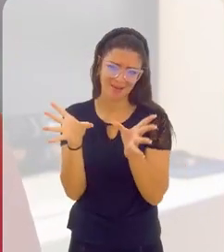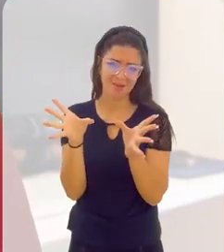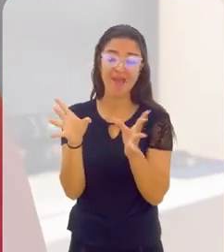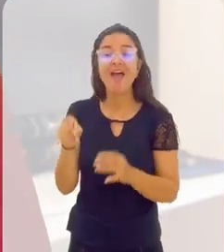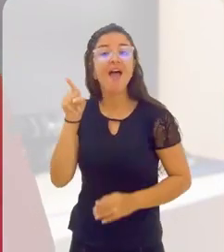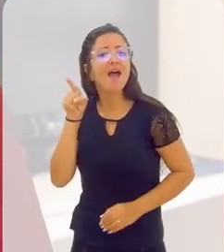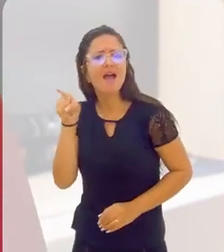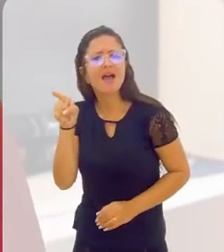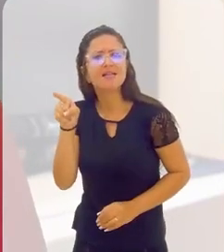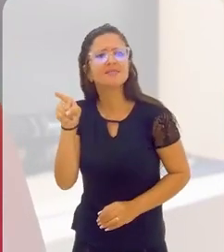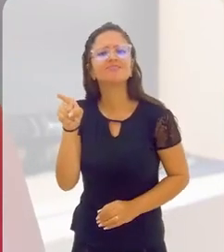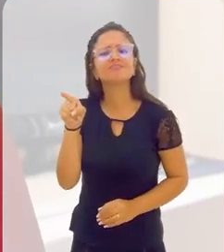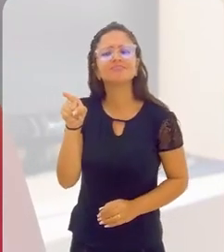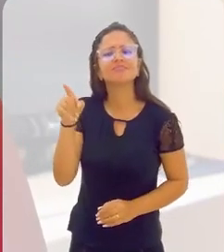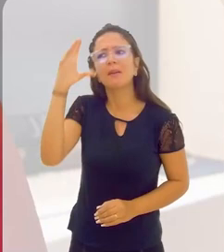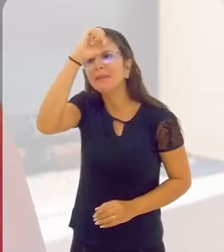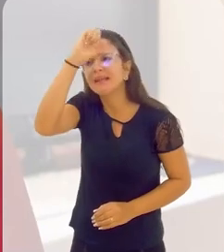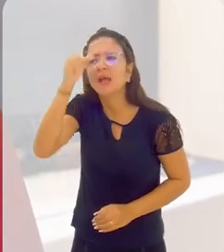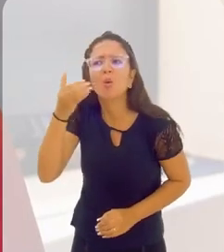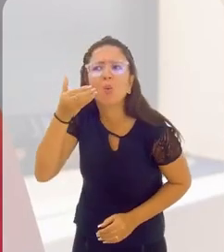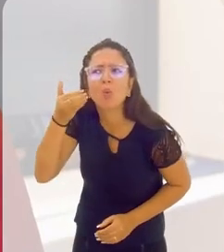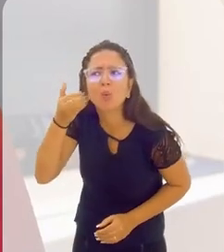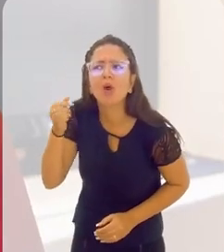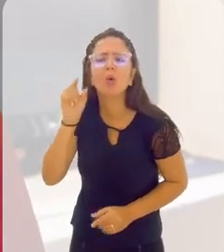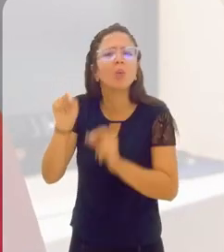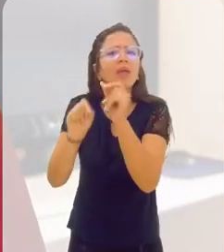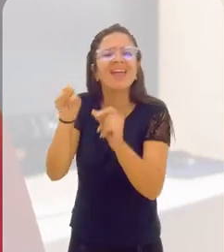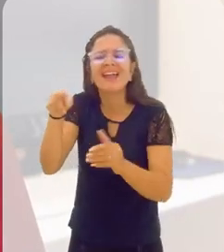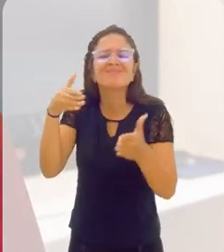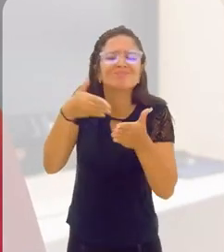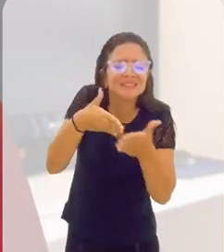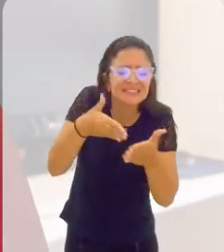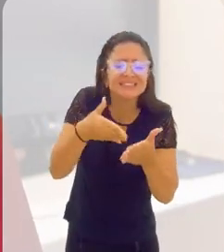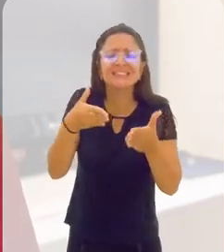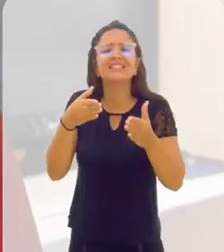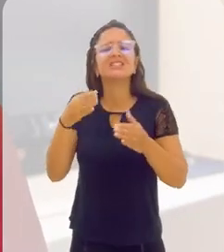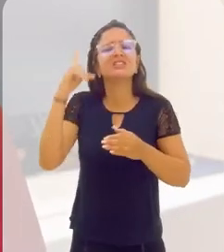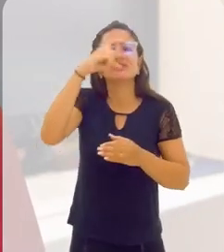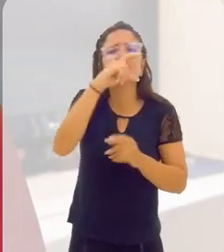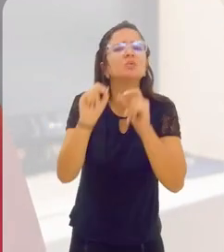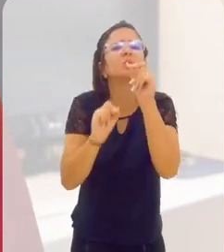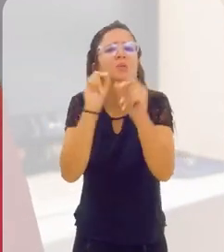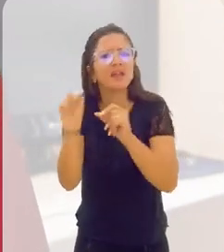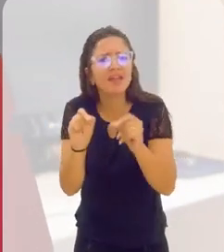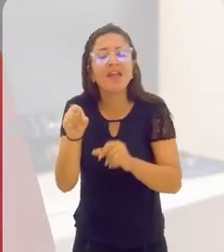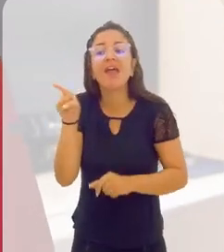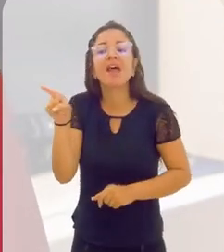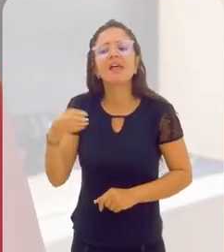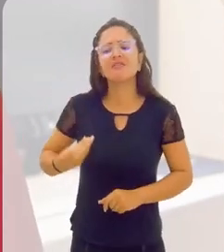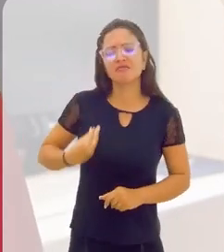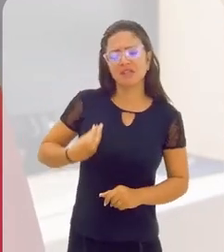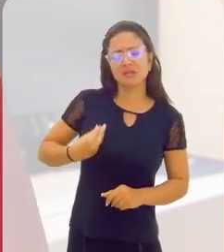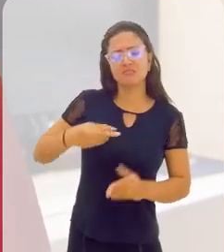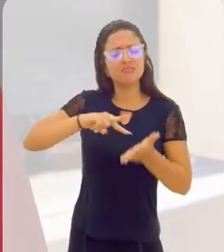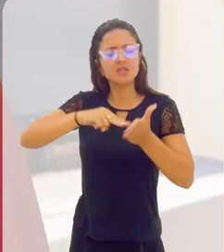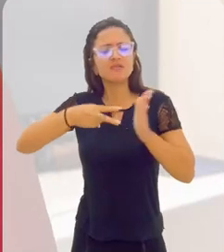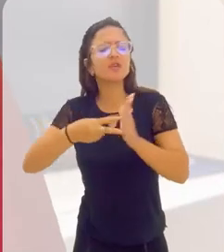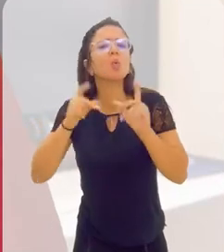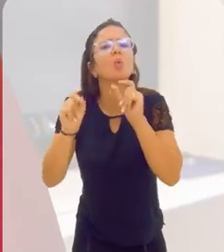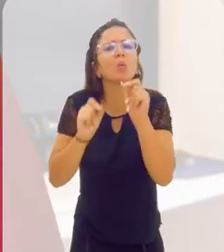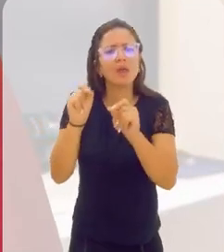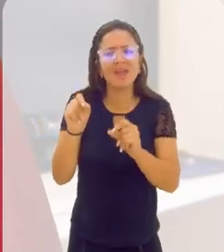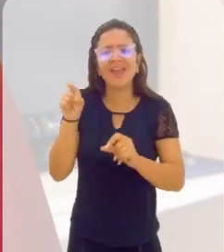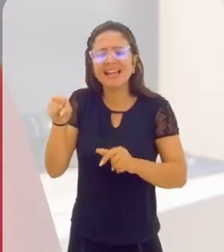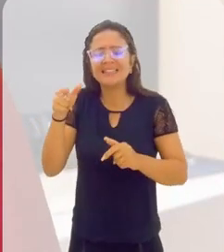o que há para aprender por quais obstáculos passou Qual o sentido da vida para ela quando